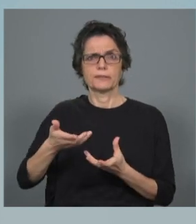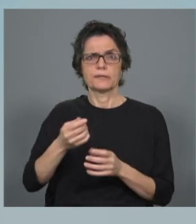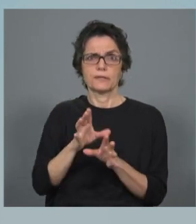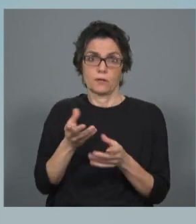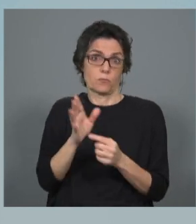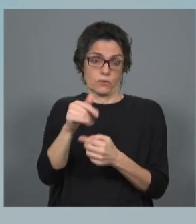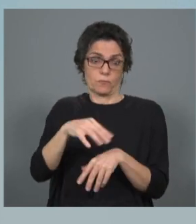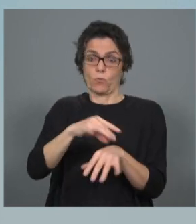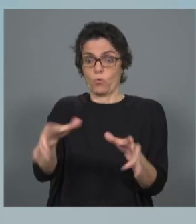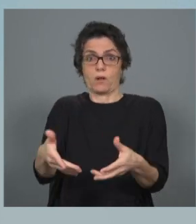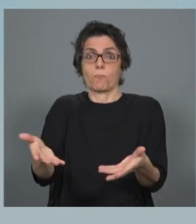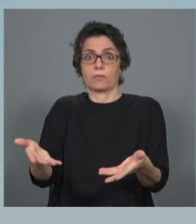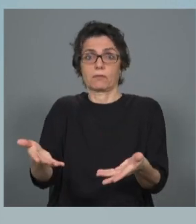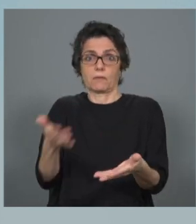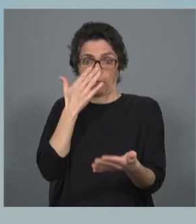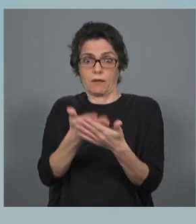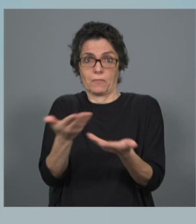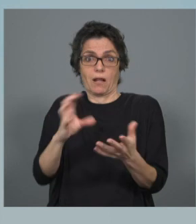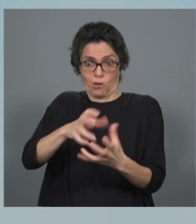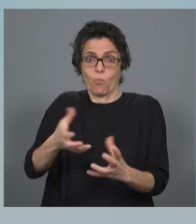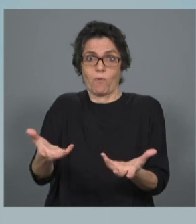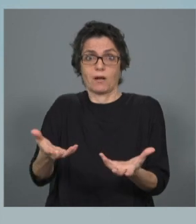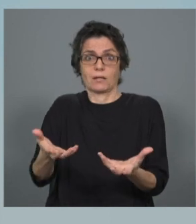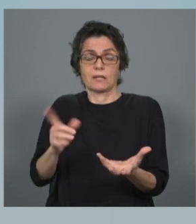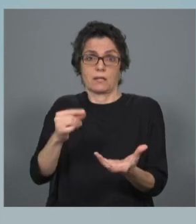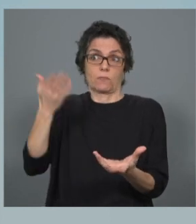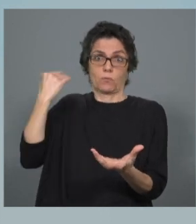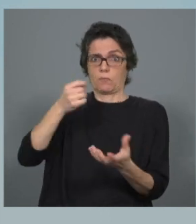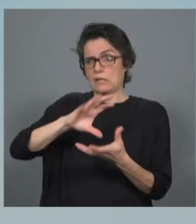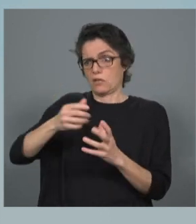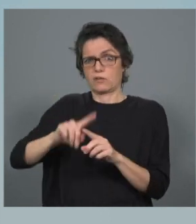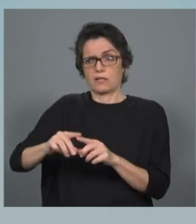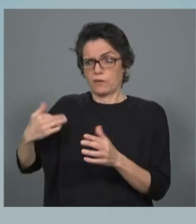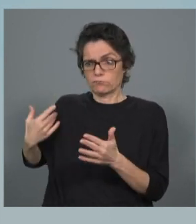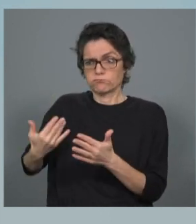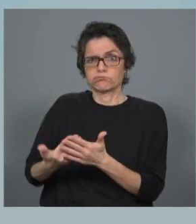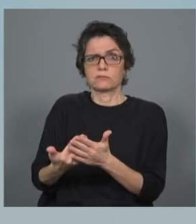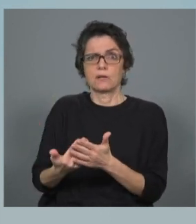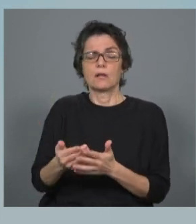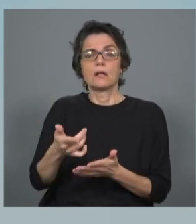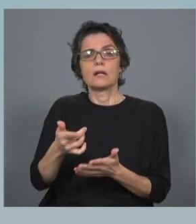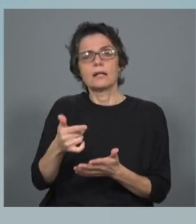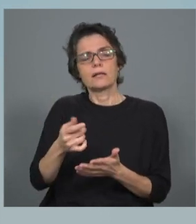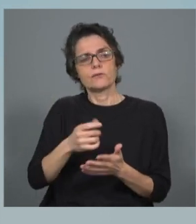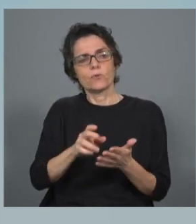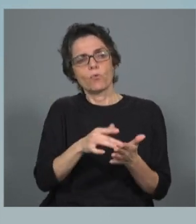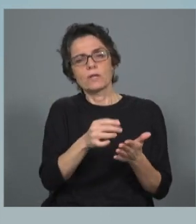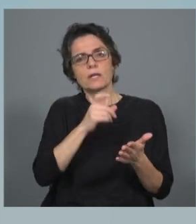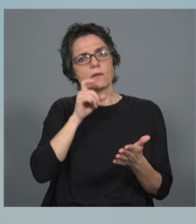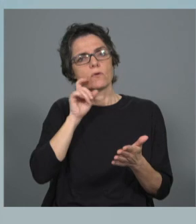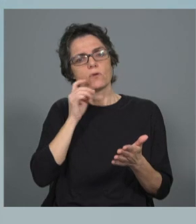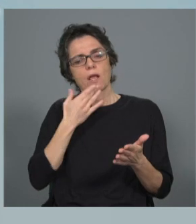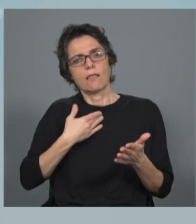pandemia, enfim, de qualquer uma das pandemias que a história já atravessou, termos a segurança que nos dão os